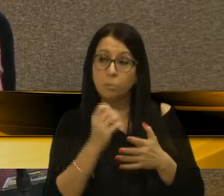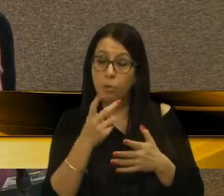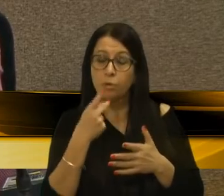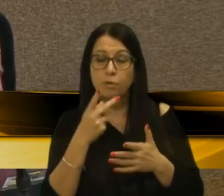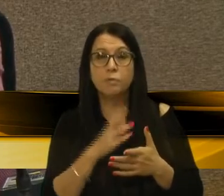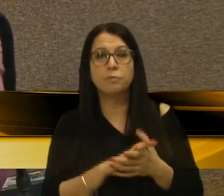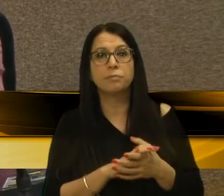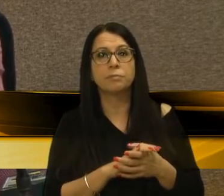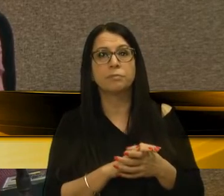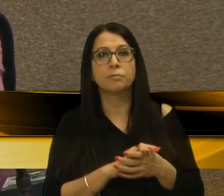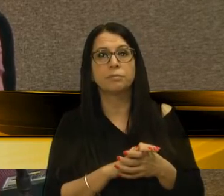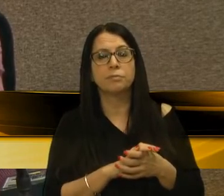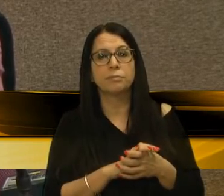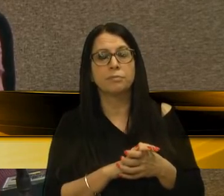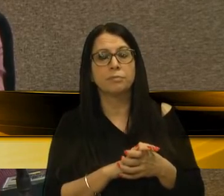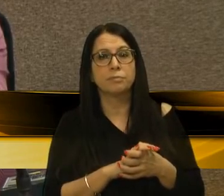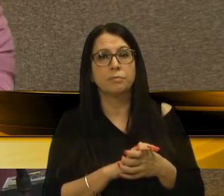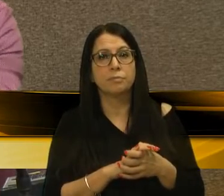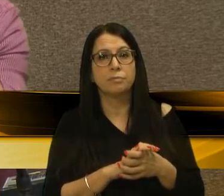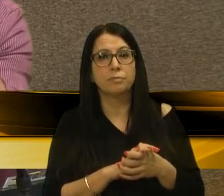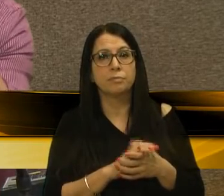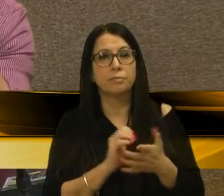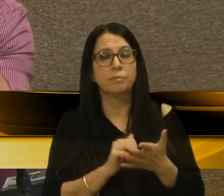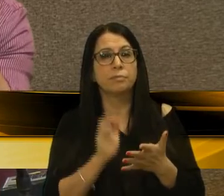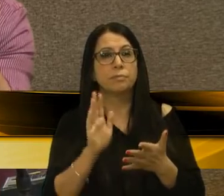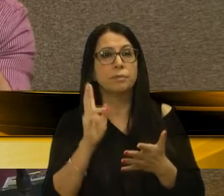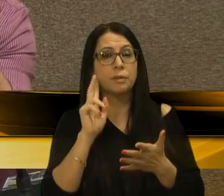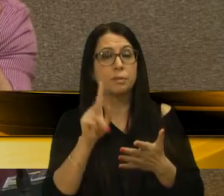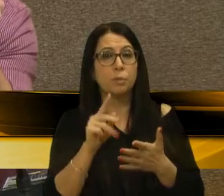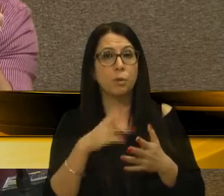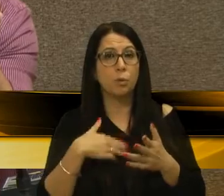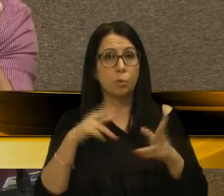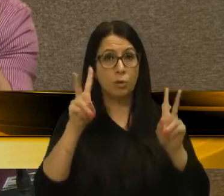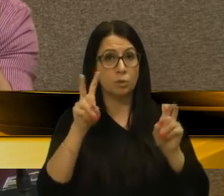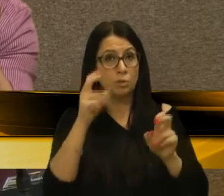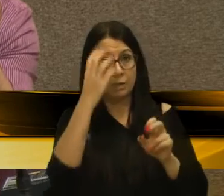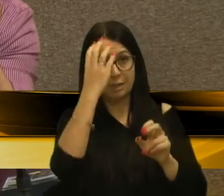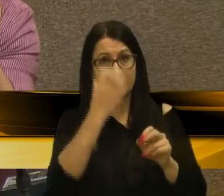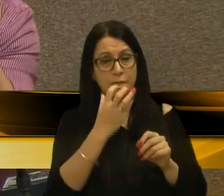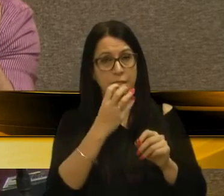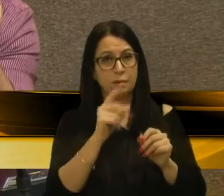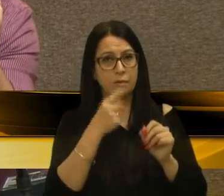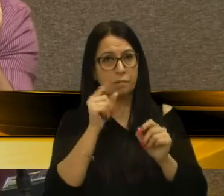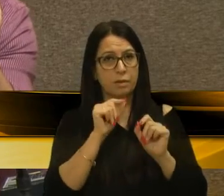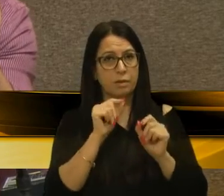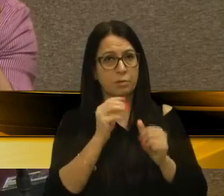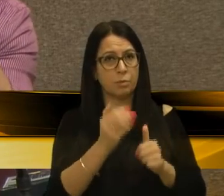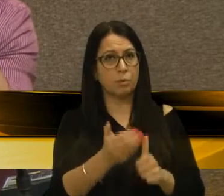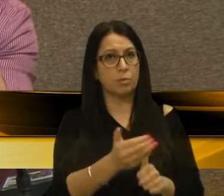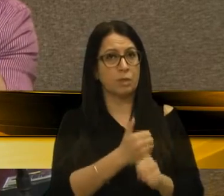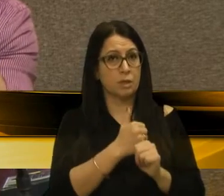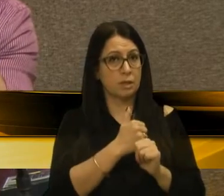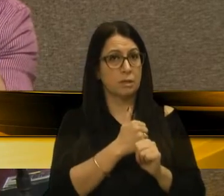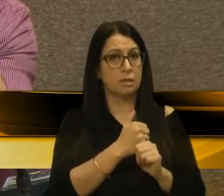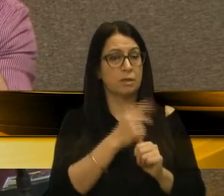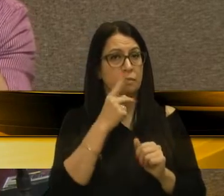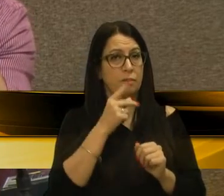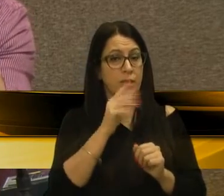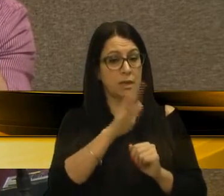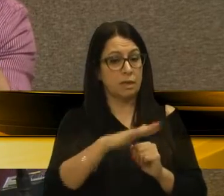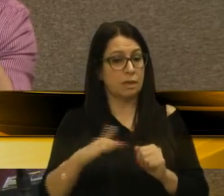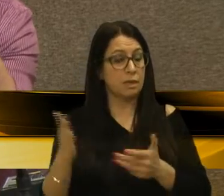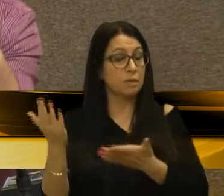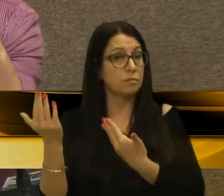sobre isso eu só queria dizer que eu te dou o meu assunto foi sério eu falei sobre o conselho tutelar que diz respeito à criança e